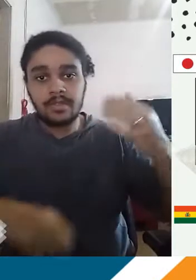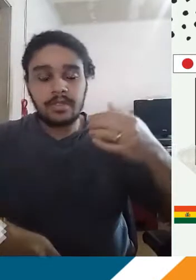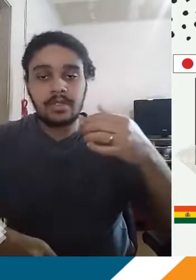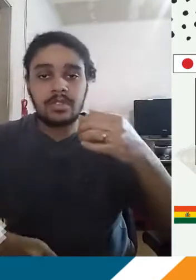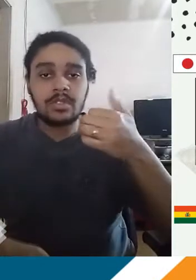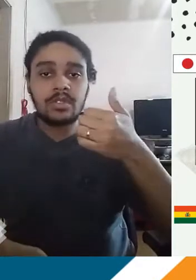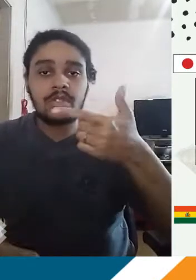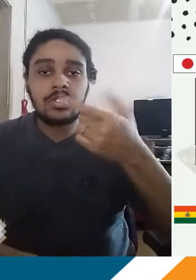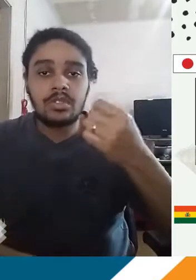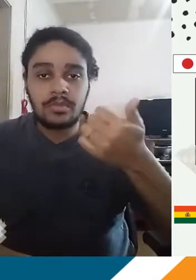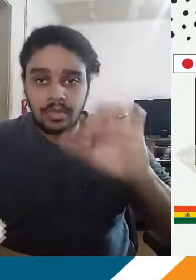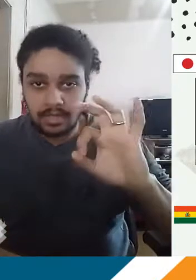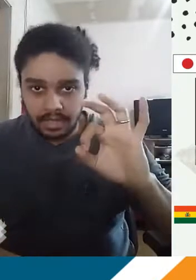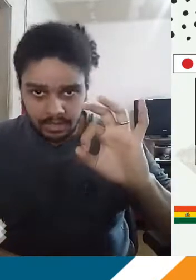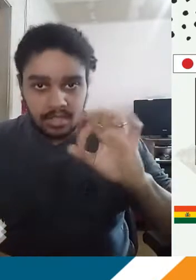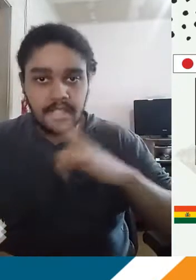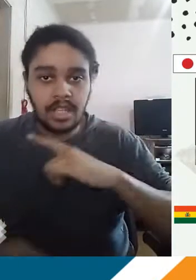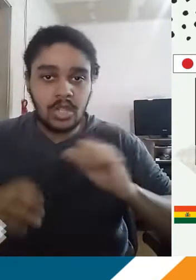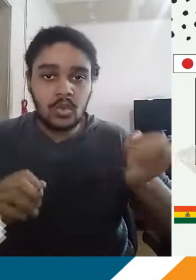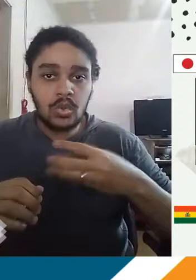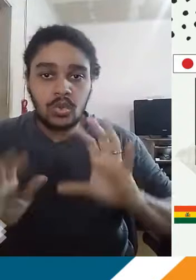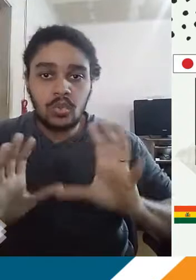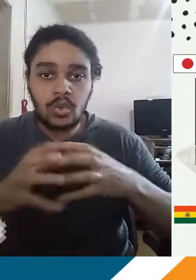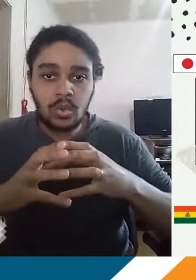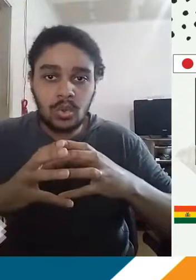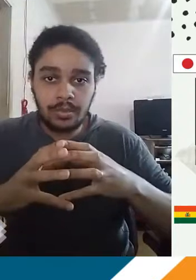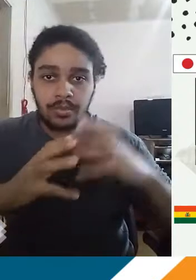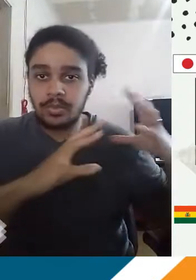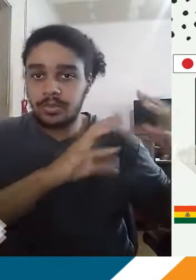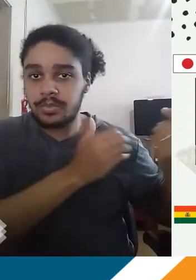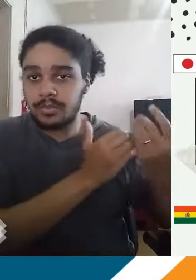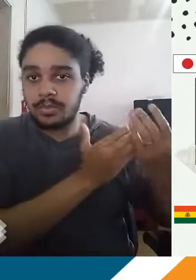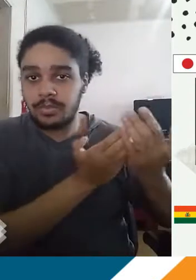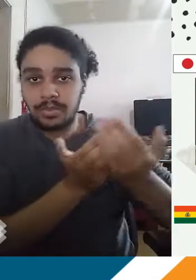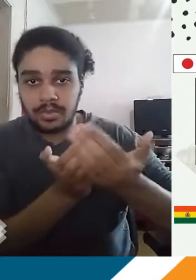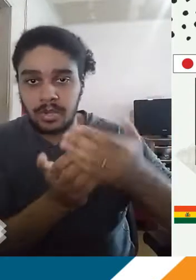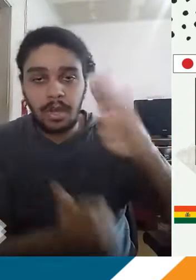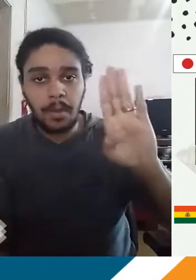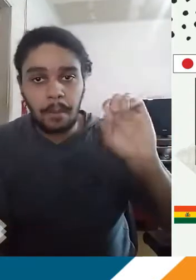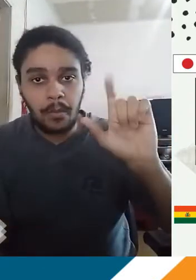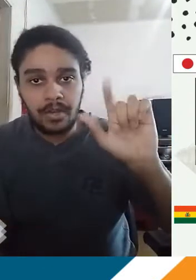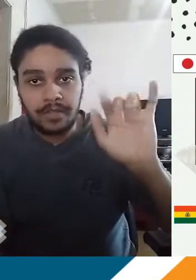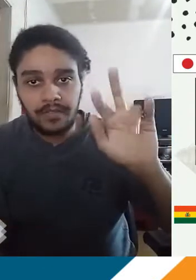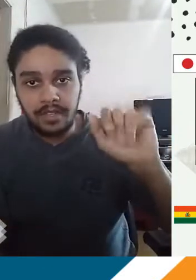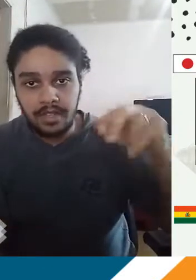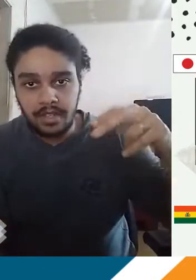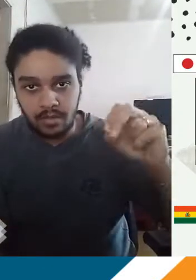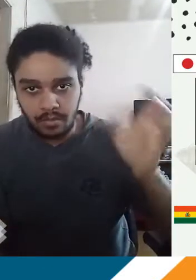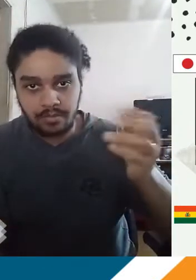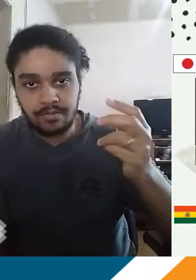ter novos grupos de deslocamento, os bolivianos, haitianos e